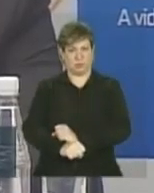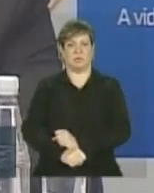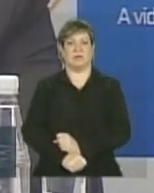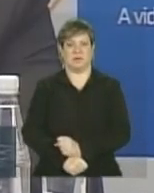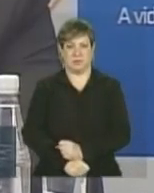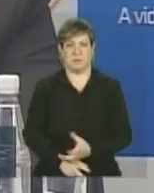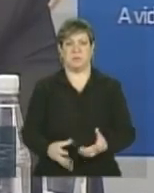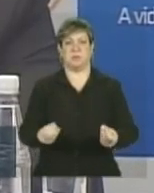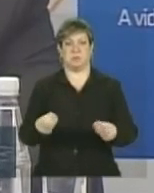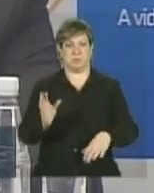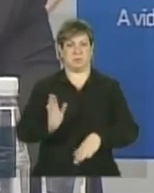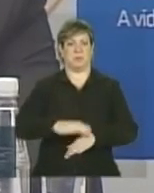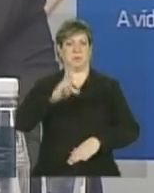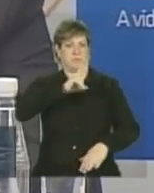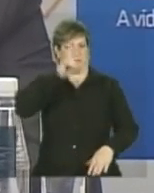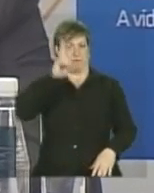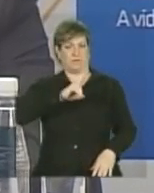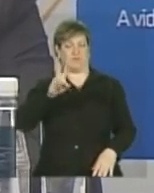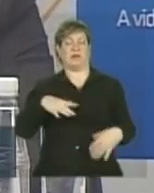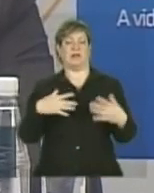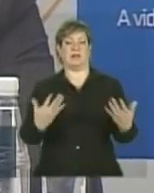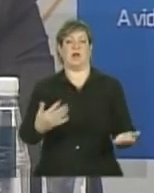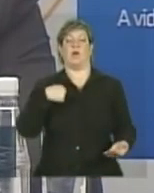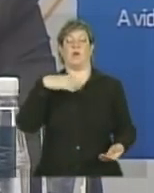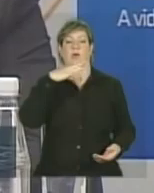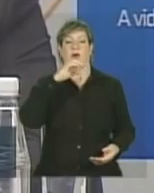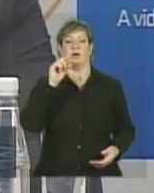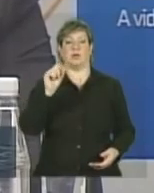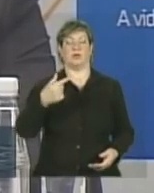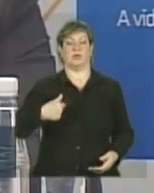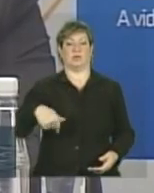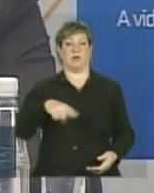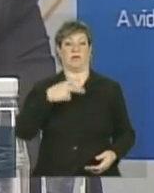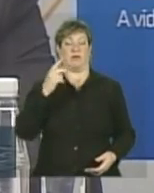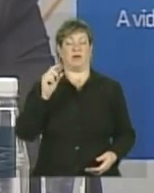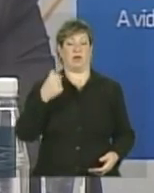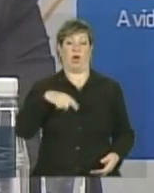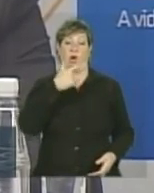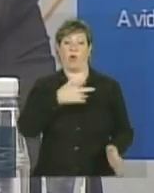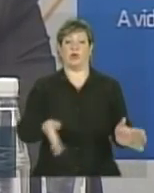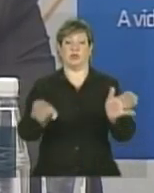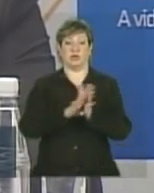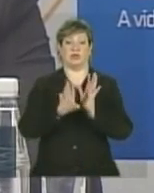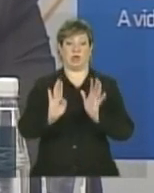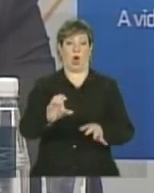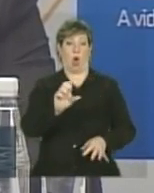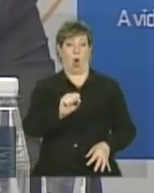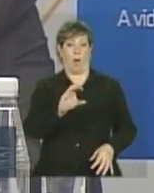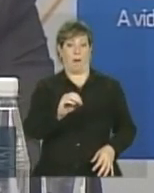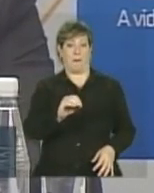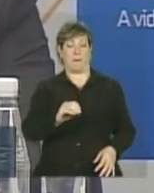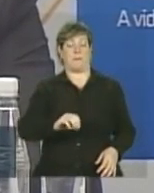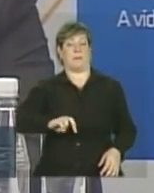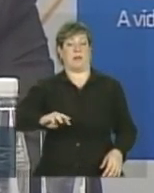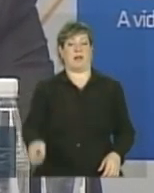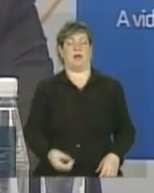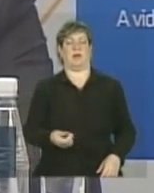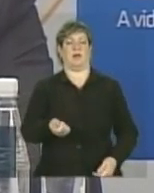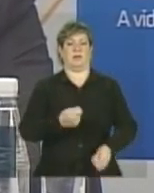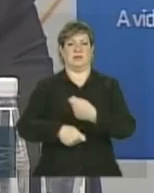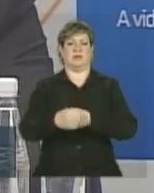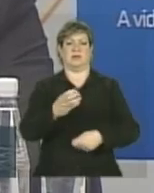acho que a gente, sem falar em toda... que chegamos a 80 bilhões de reais de crédito imobiliário,